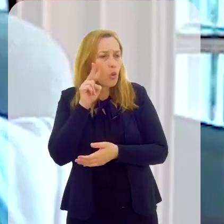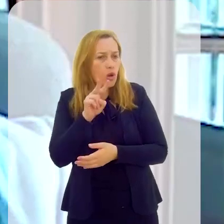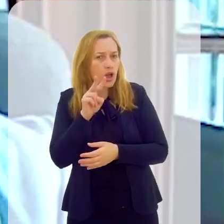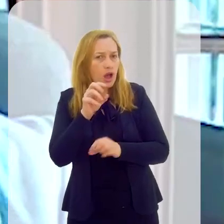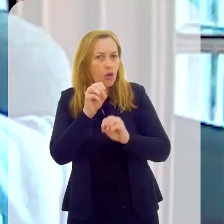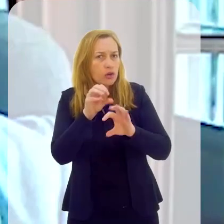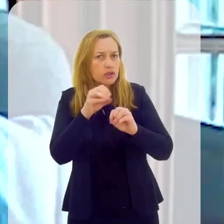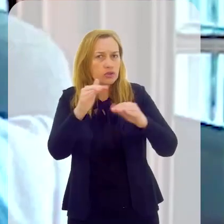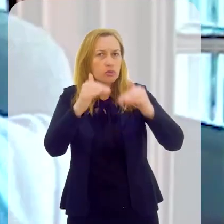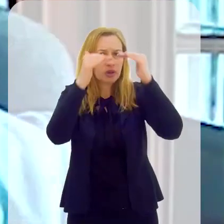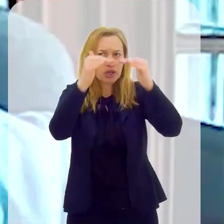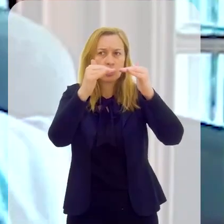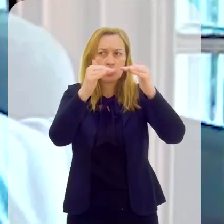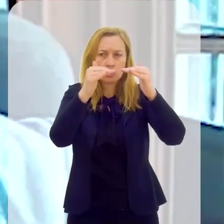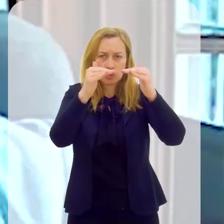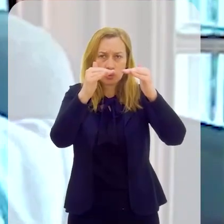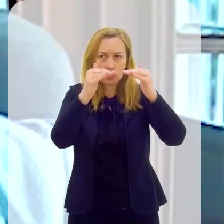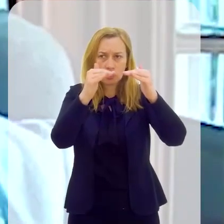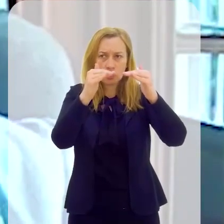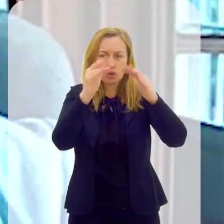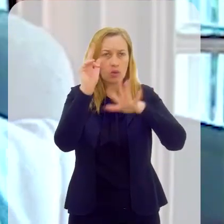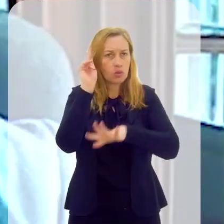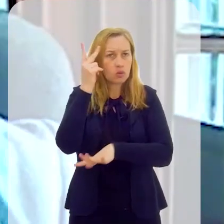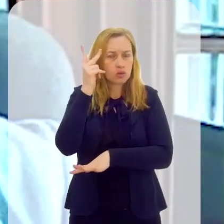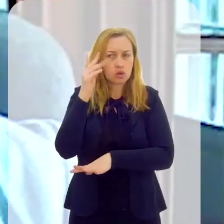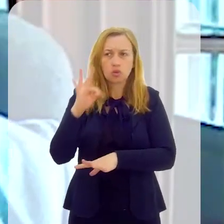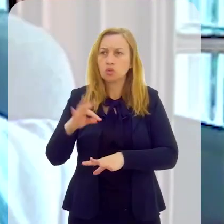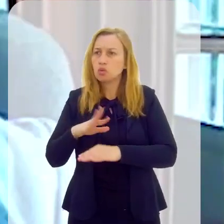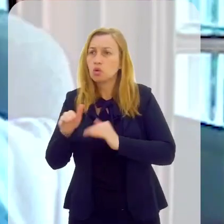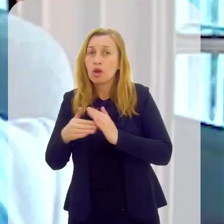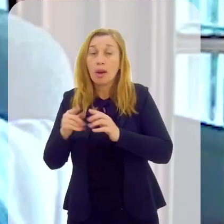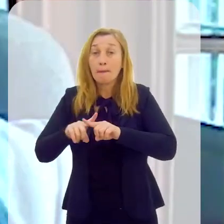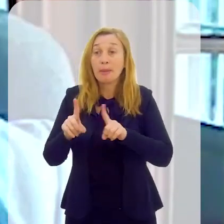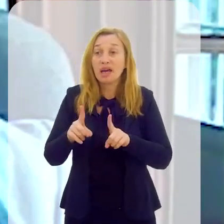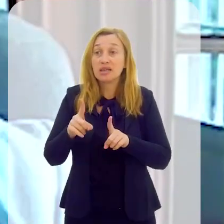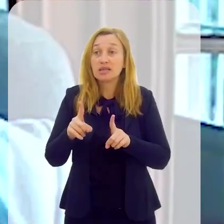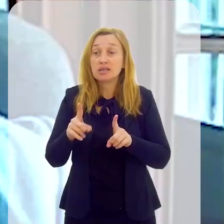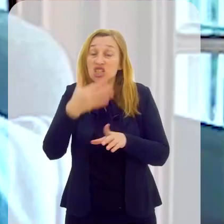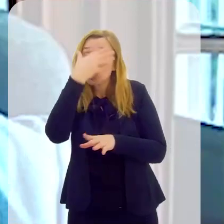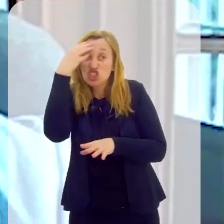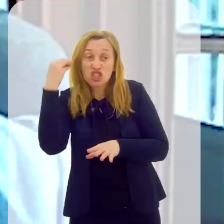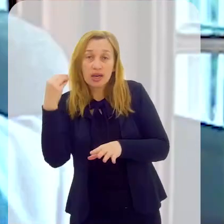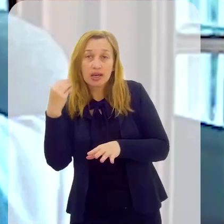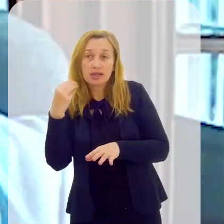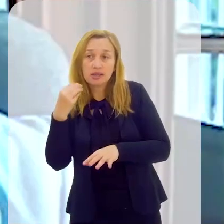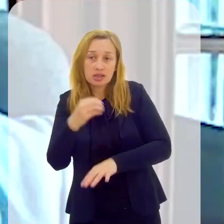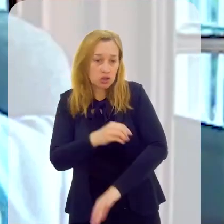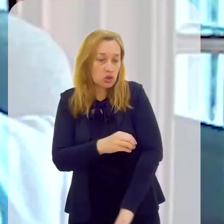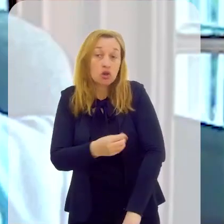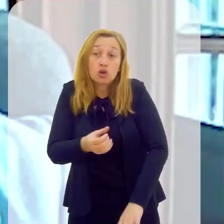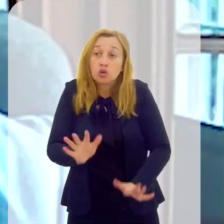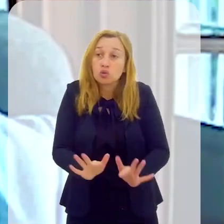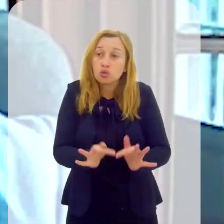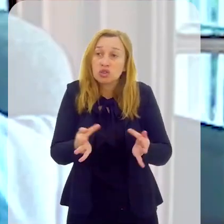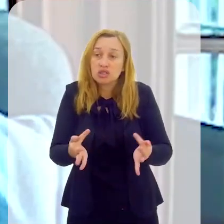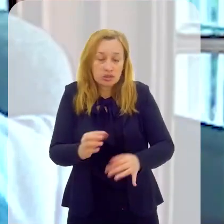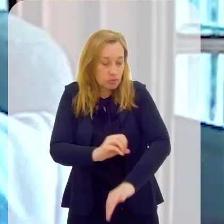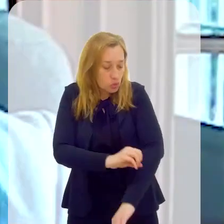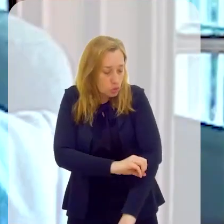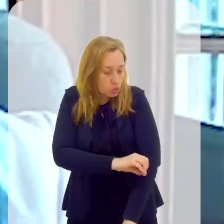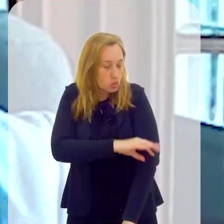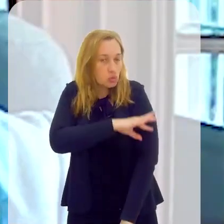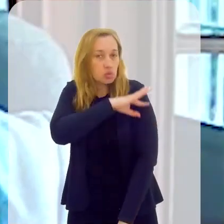assim, a olhar muito o ensino superior, até por razões históricas e culturais, mas, às vezes, esquecemos